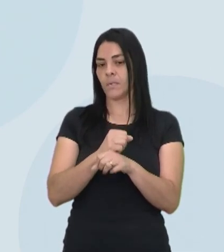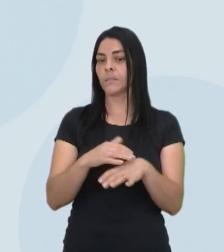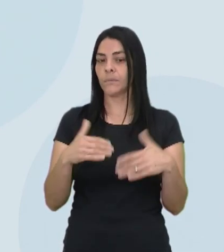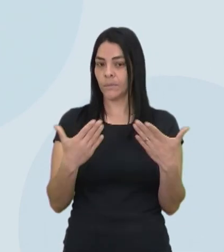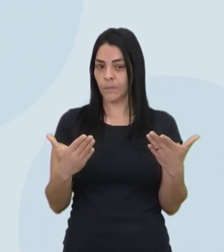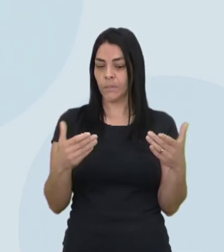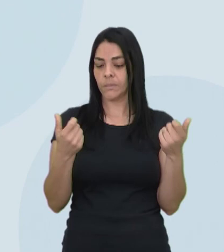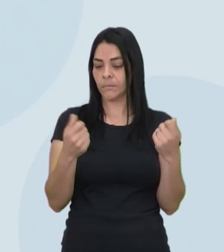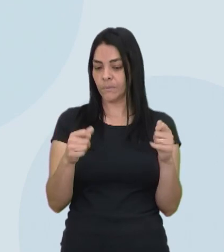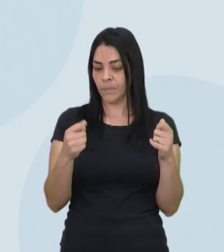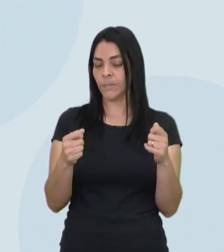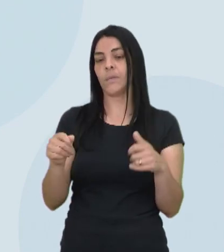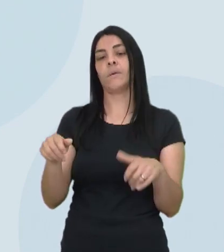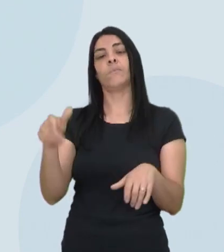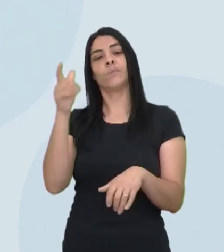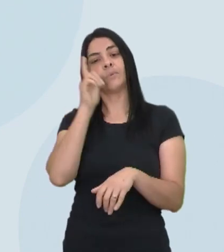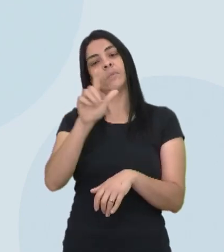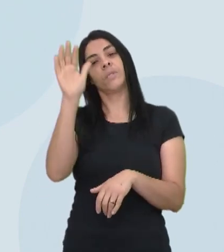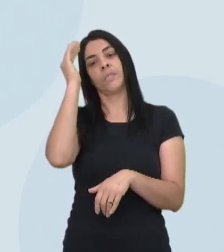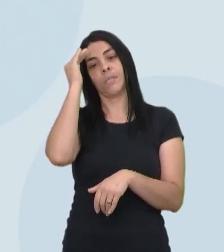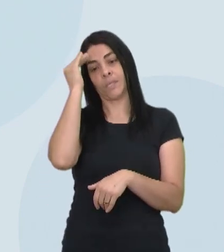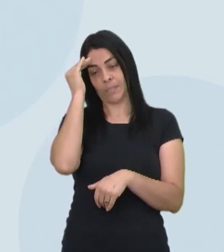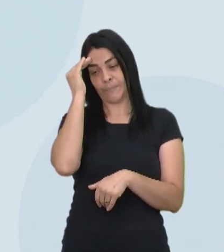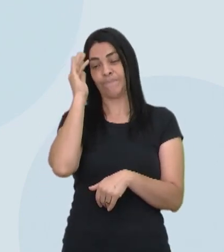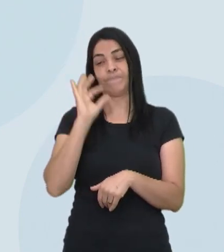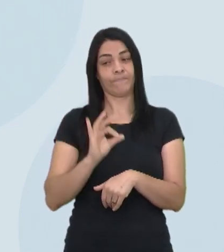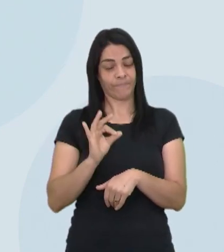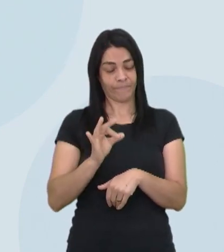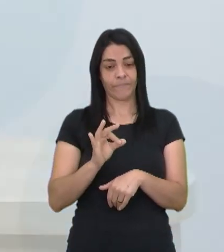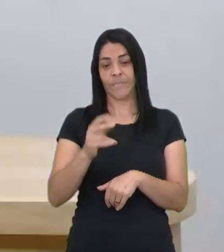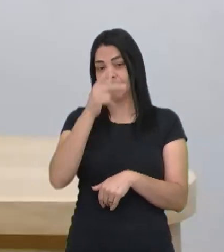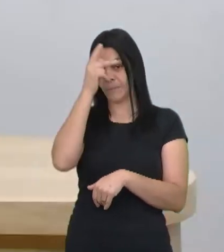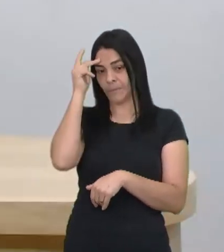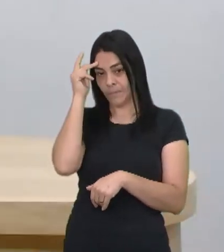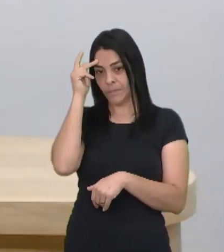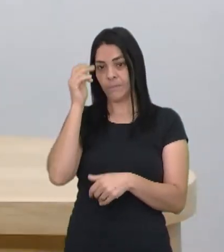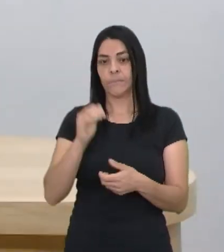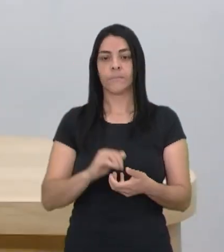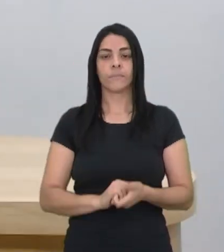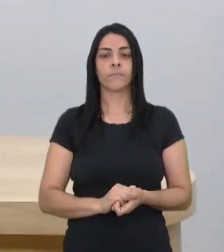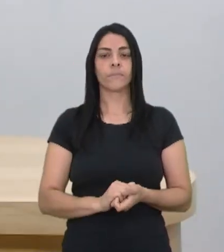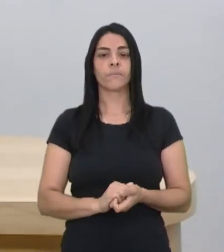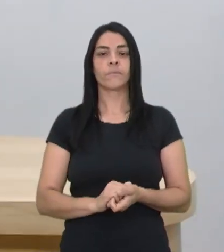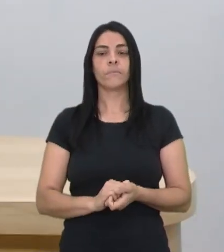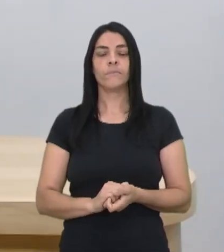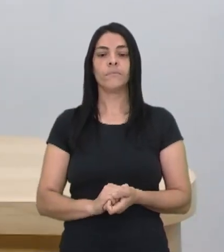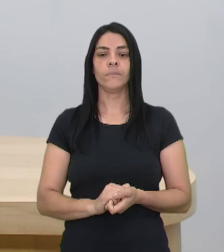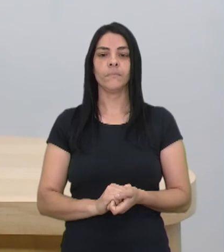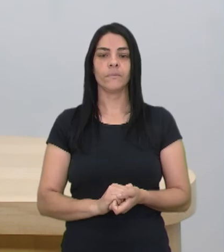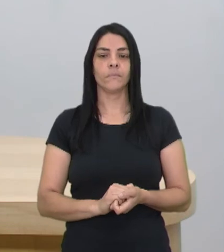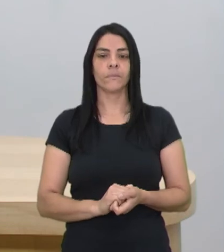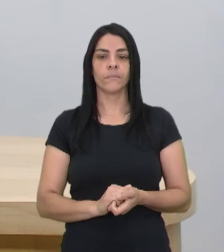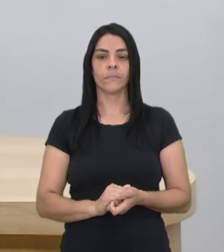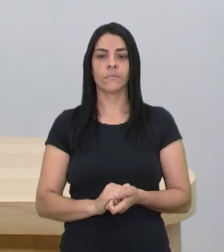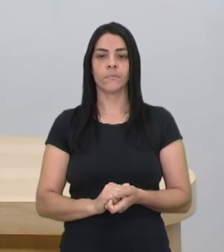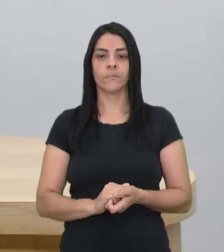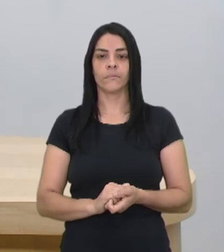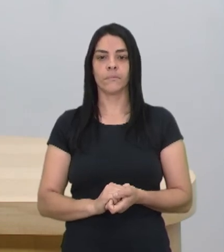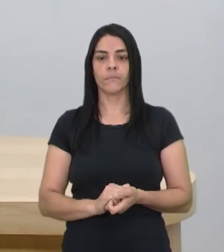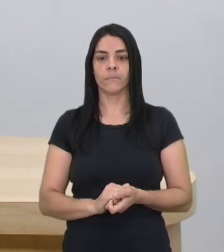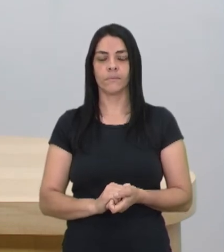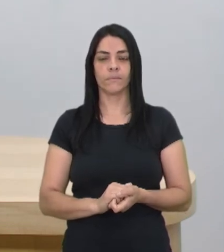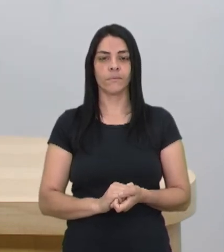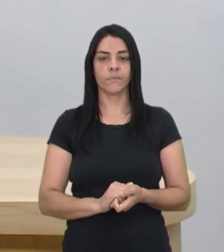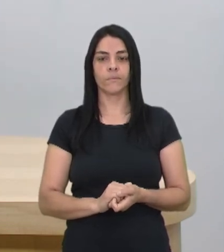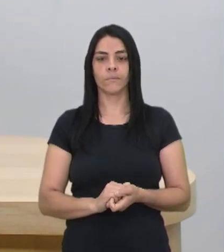que entender também. Pessoal, pode voltar em mim. Então, a